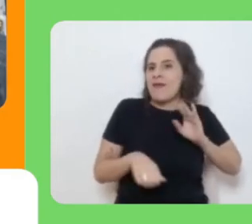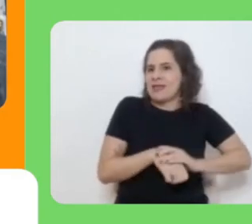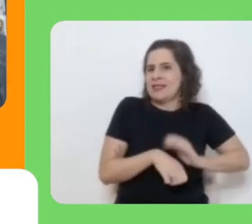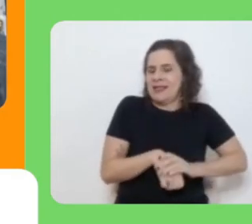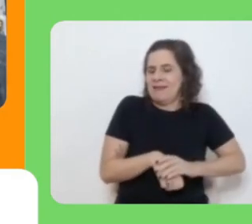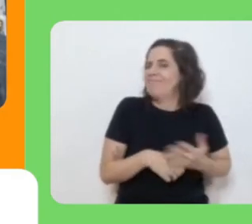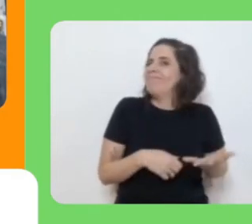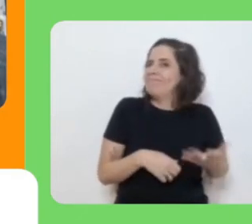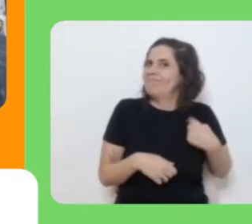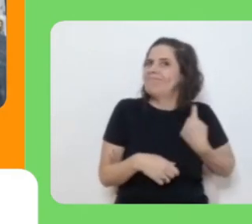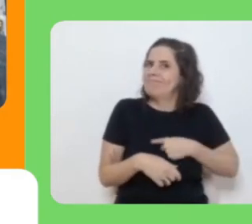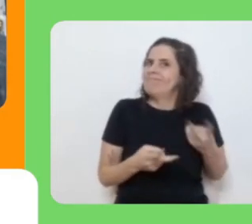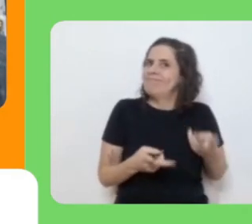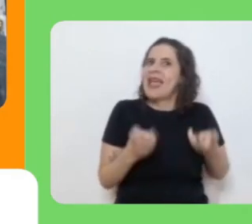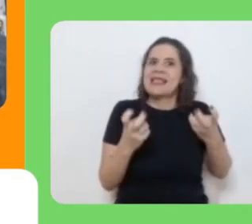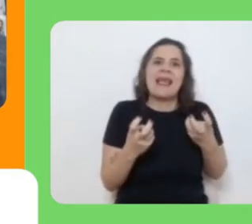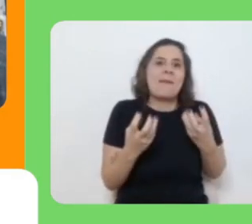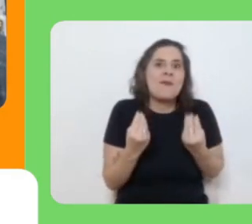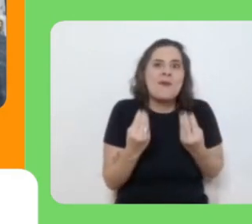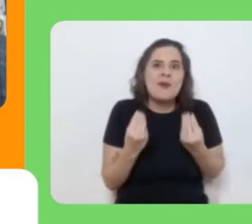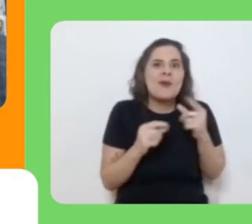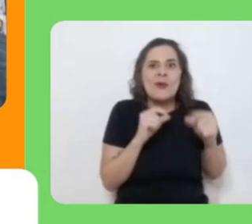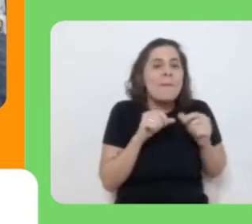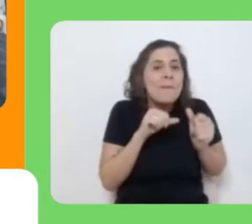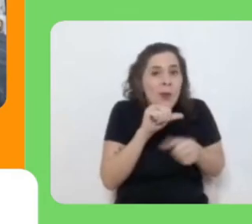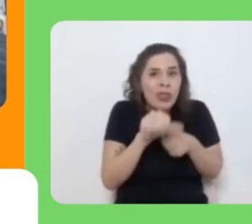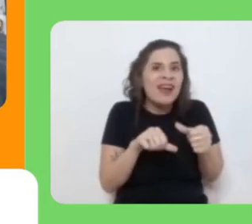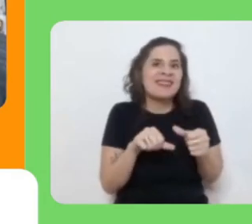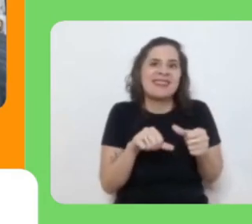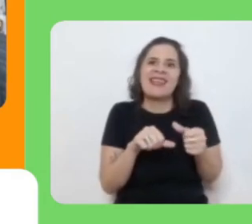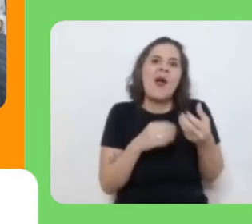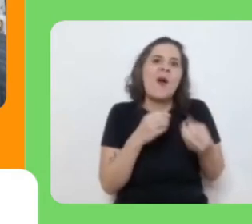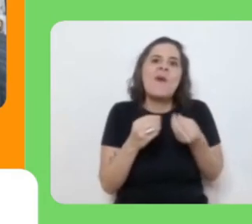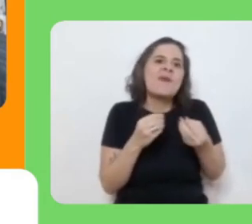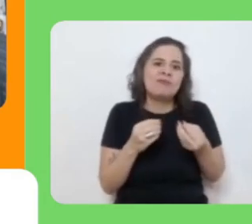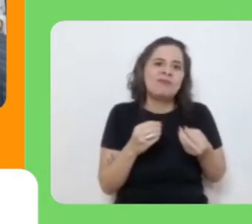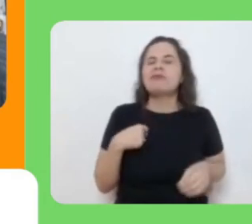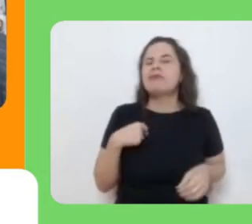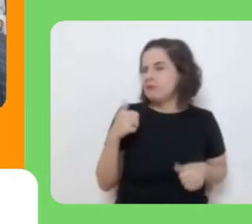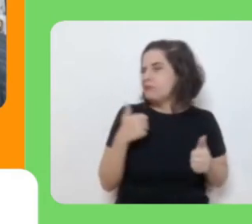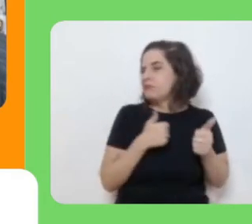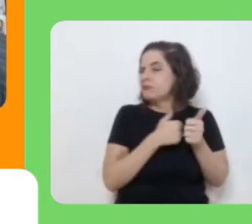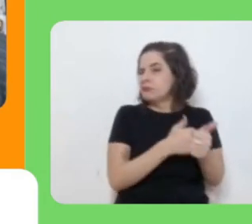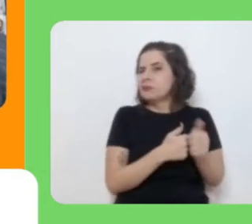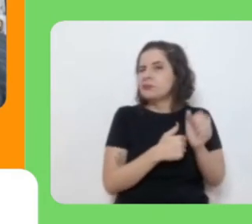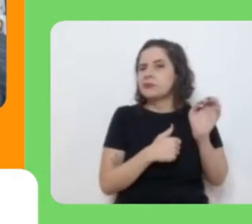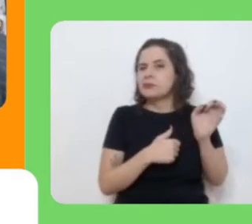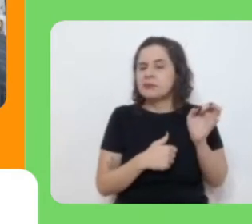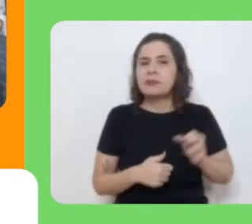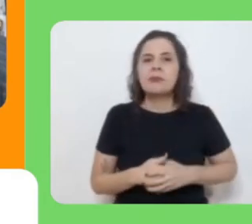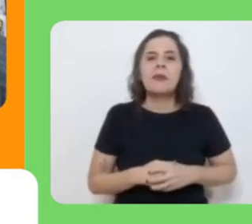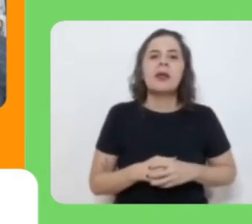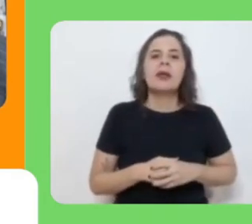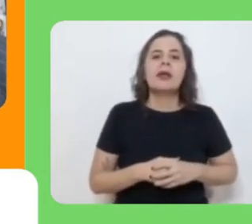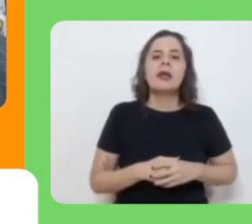observa muito a mudança, e aí a Erika pode me acompanhar nisso.